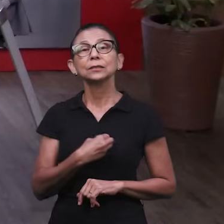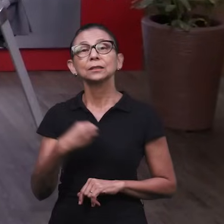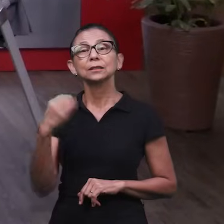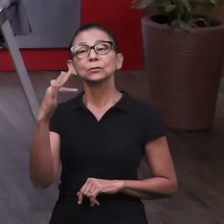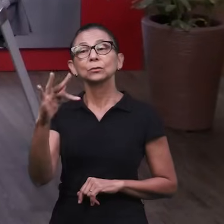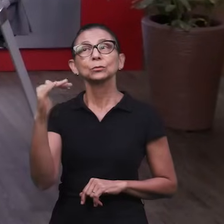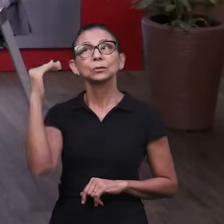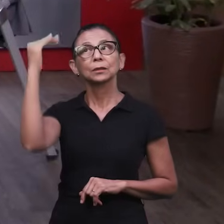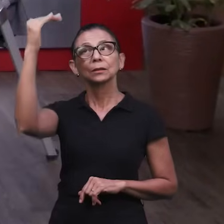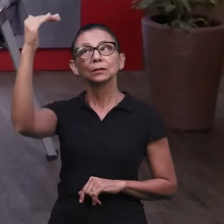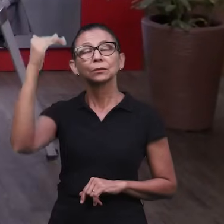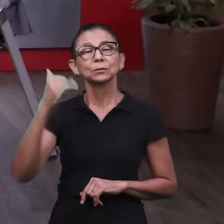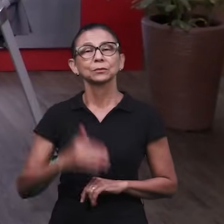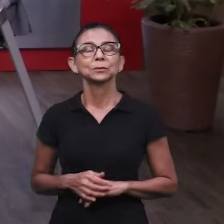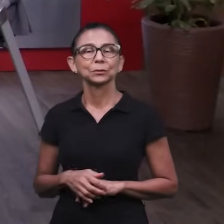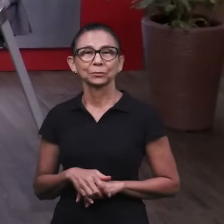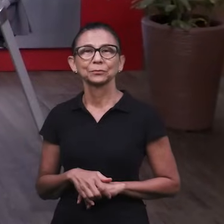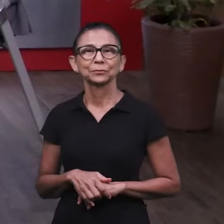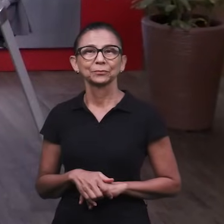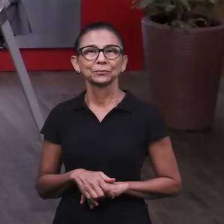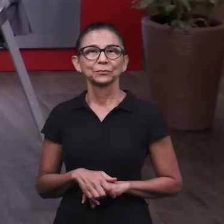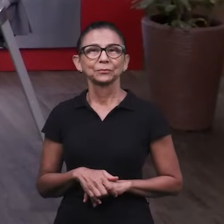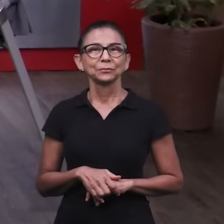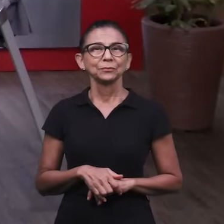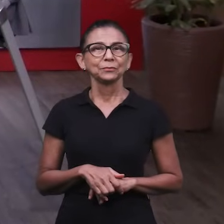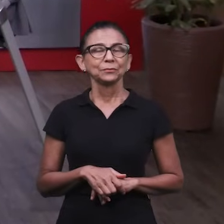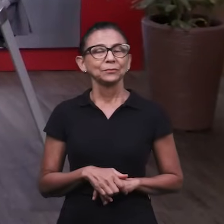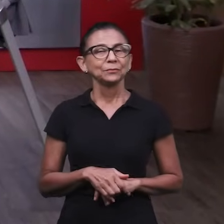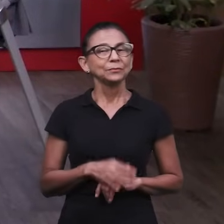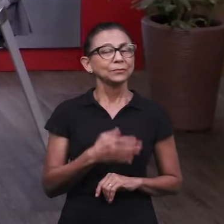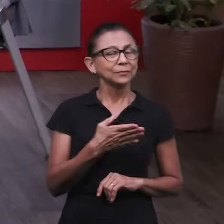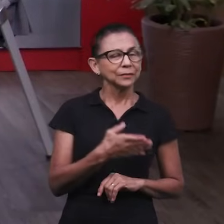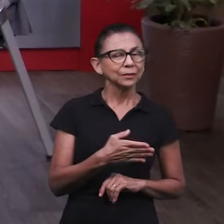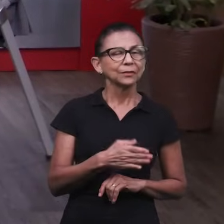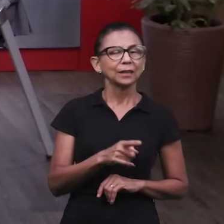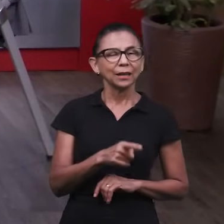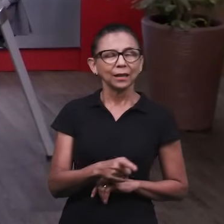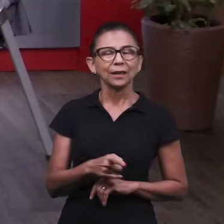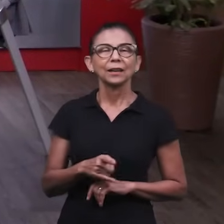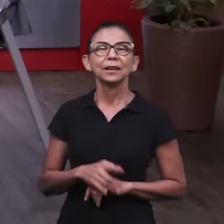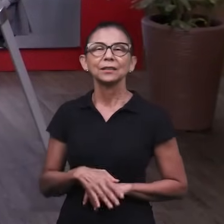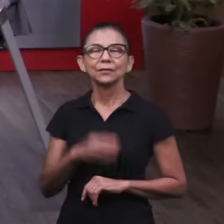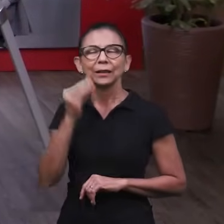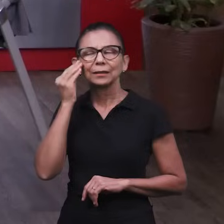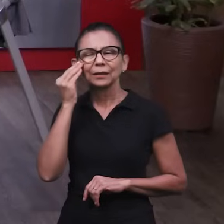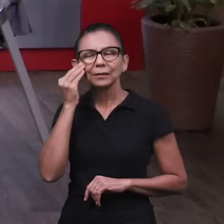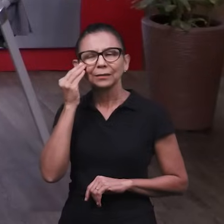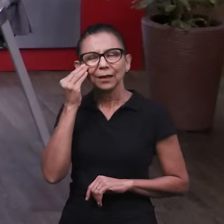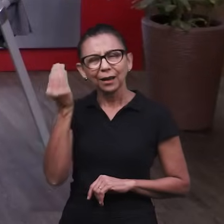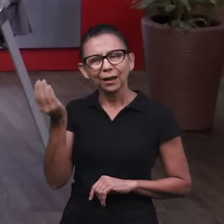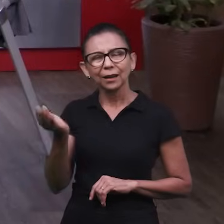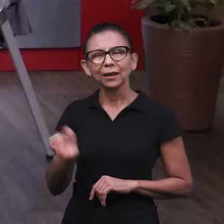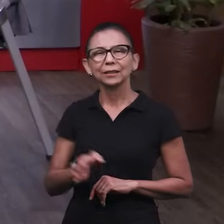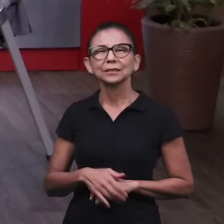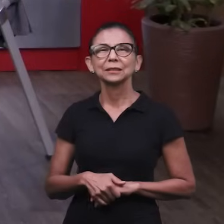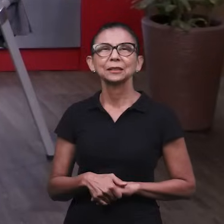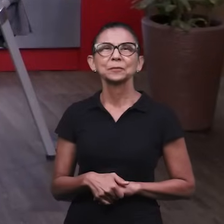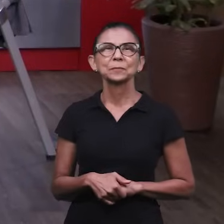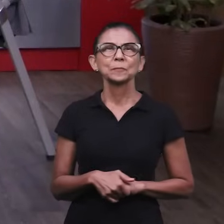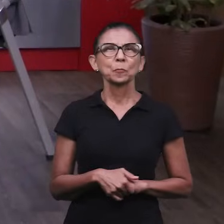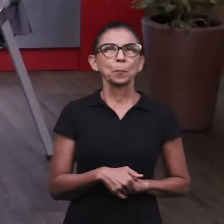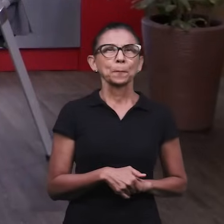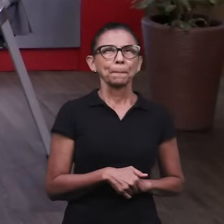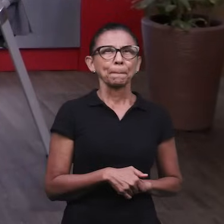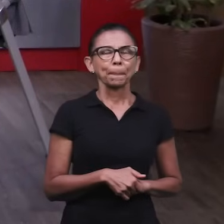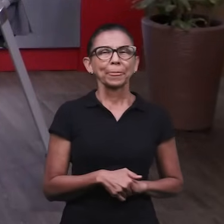que ele precisa submeter aquilo. E ele vai encontrar um jeito de se autorregular. Eles começam a inventar, não é? Daqui a pouco